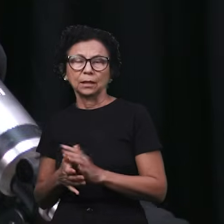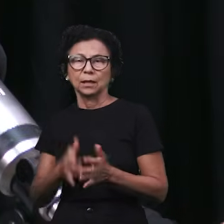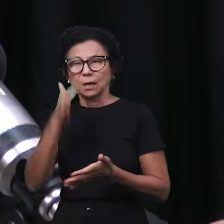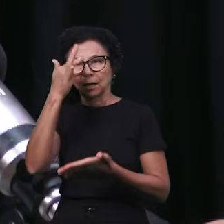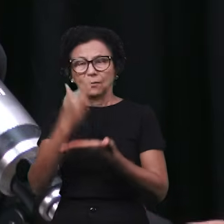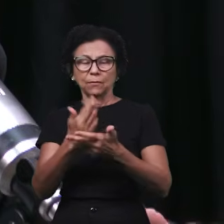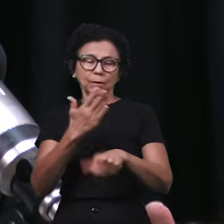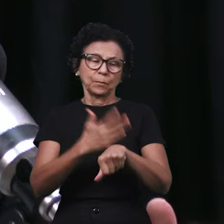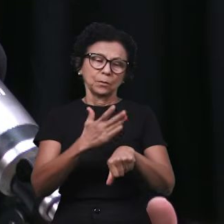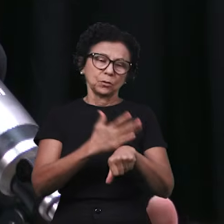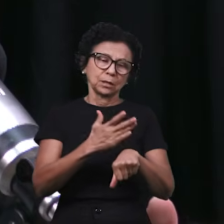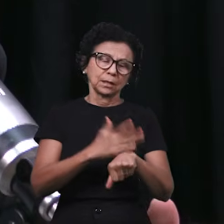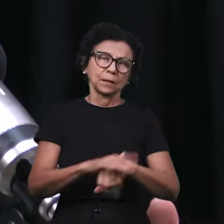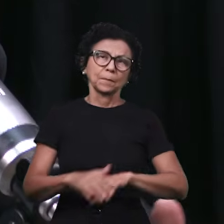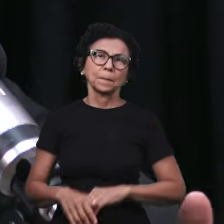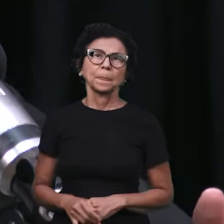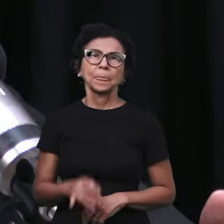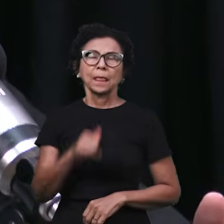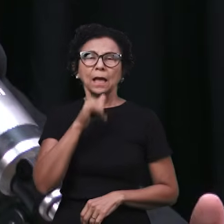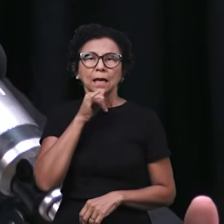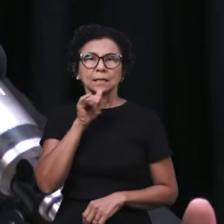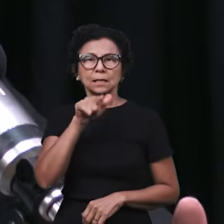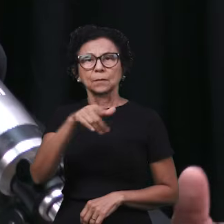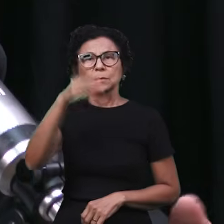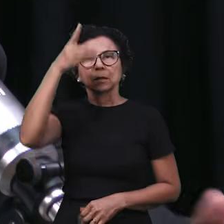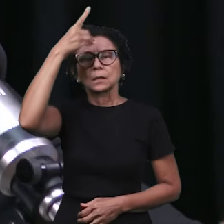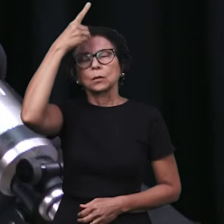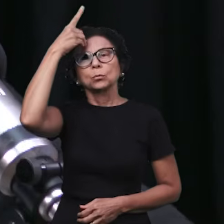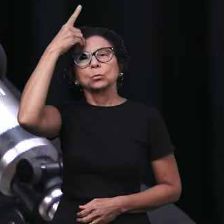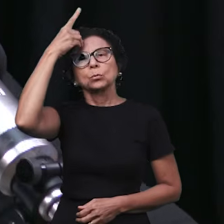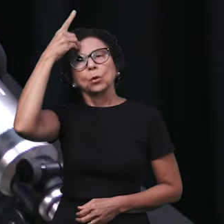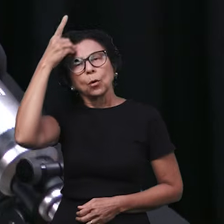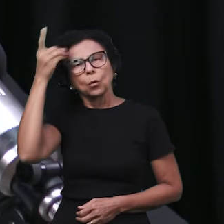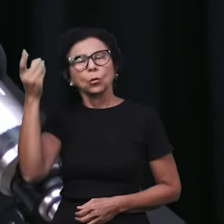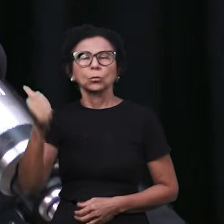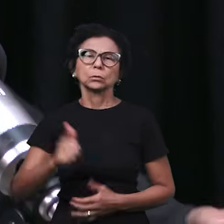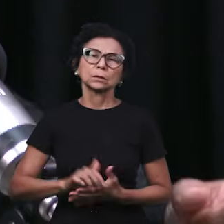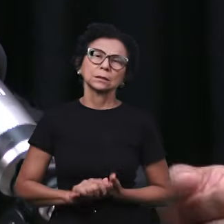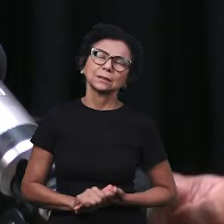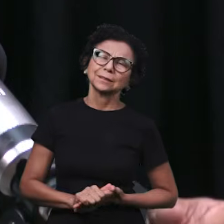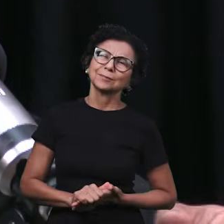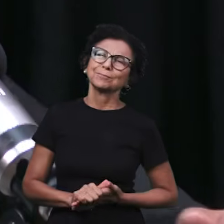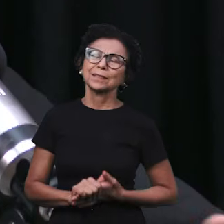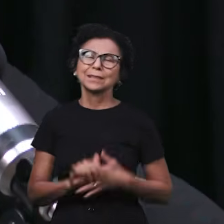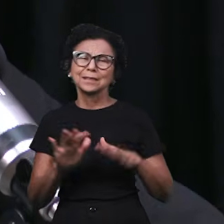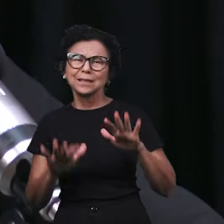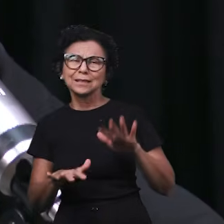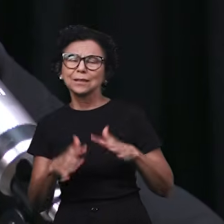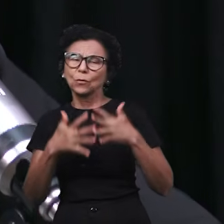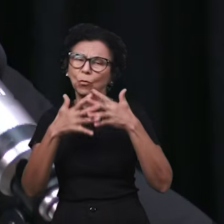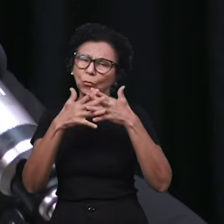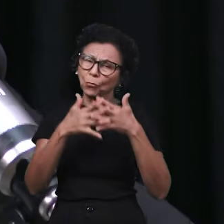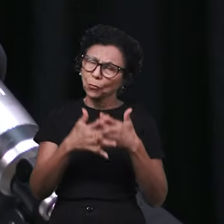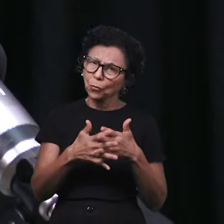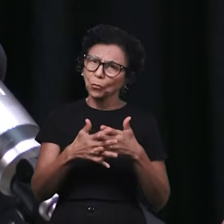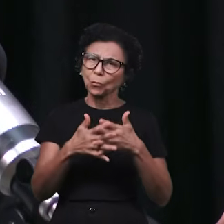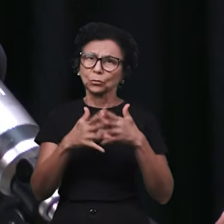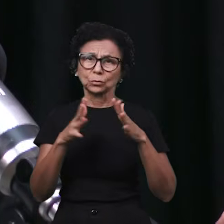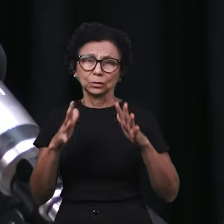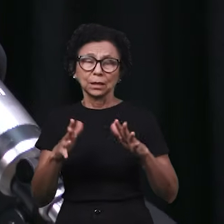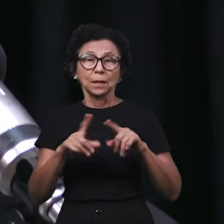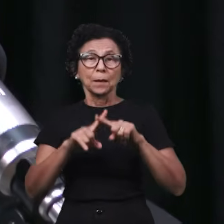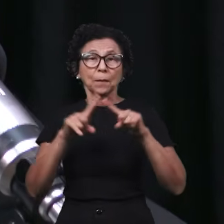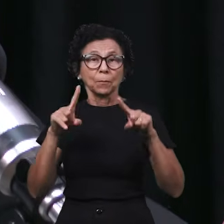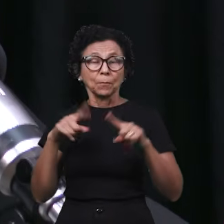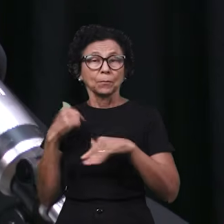mas depois, conforme você vai exercendo a fé, os meios de graça, o dom se torna profundo. Suas experiências são mais profundas com o Senhor,